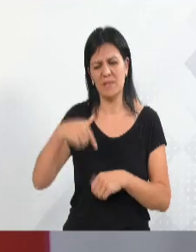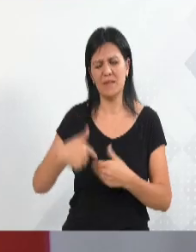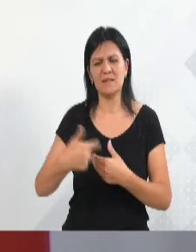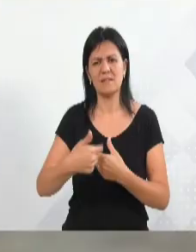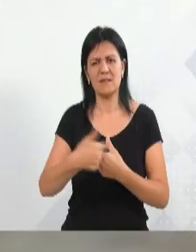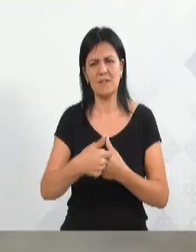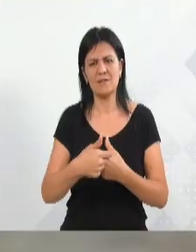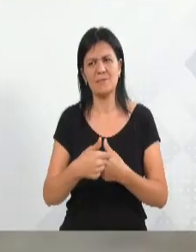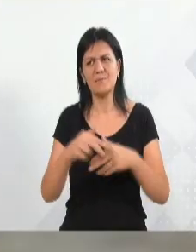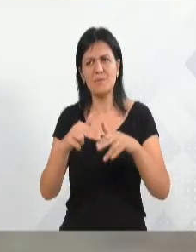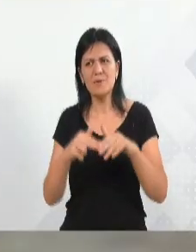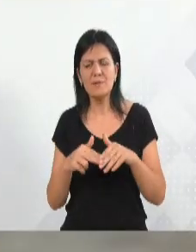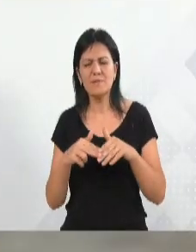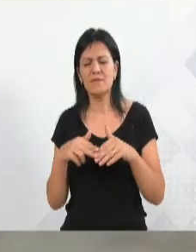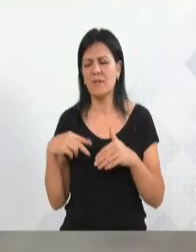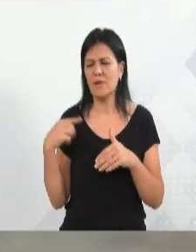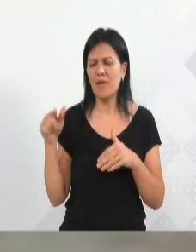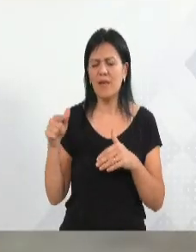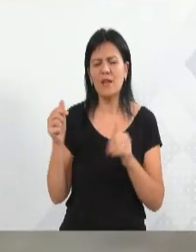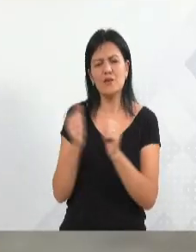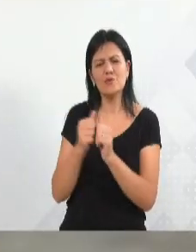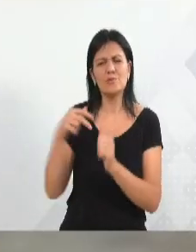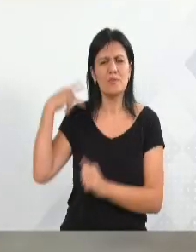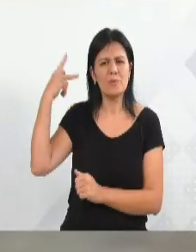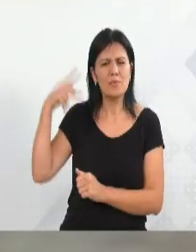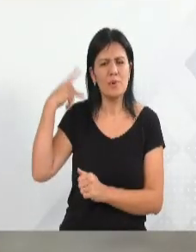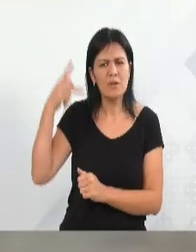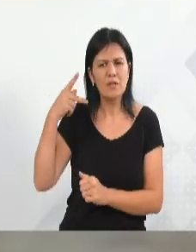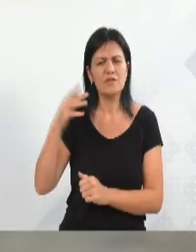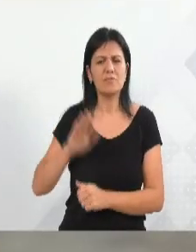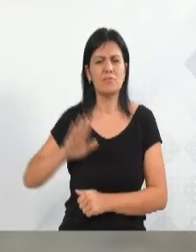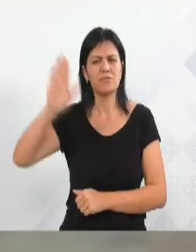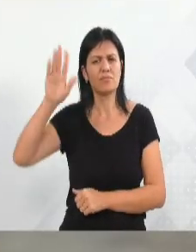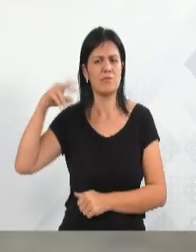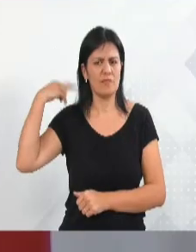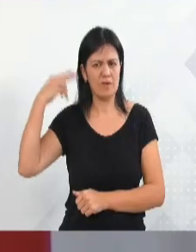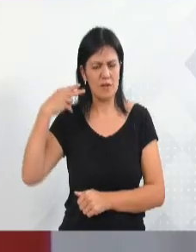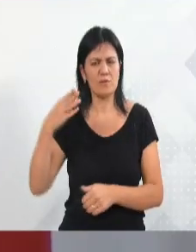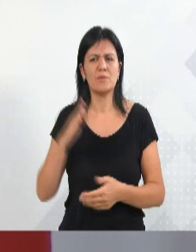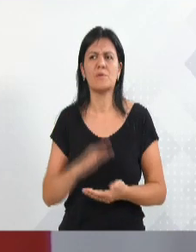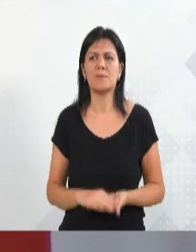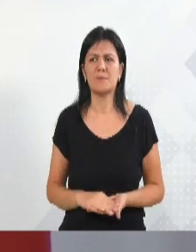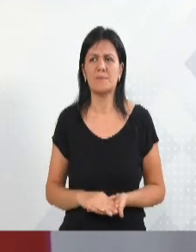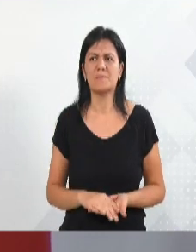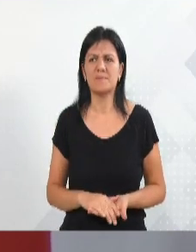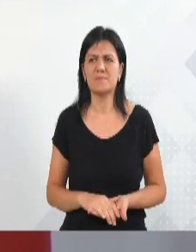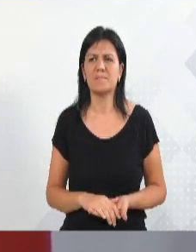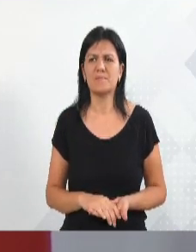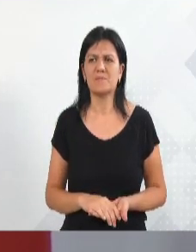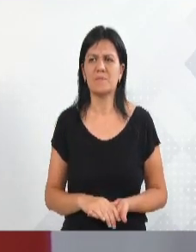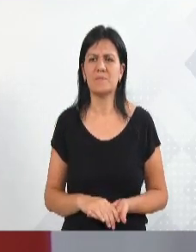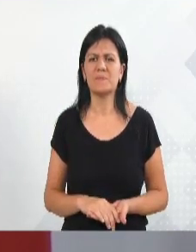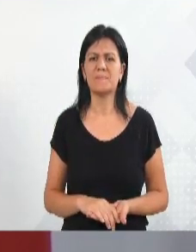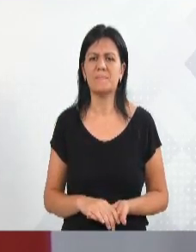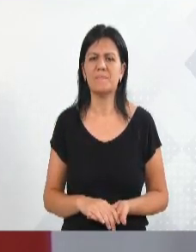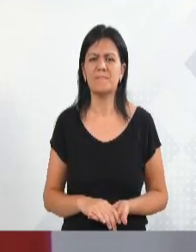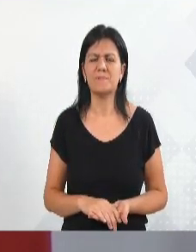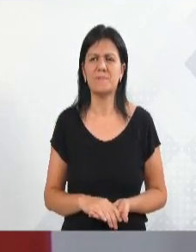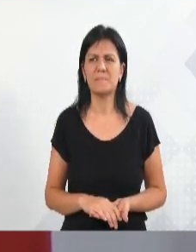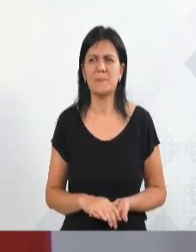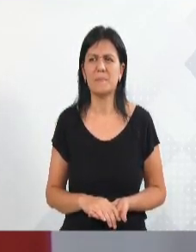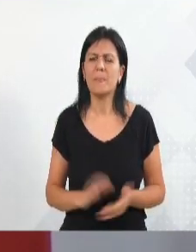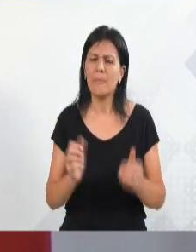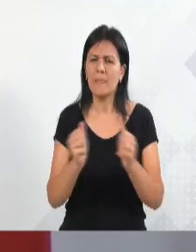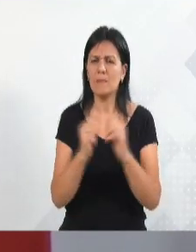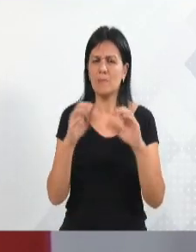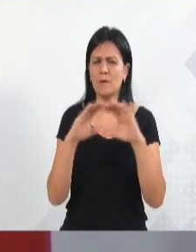isso a proximidade dele com a questão política, por isso foi candidato a vereador. Então, essa aproximação com a